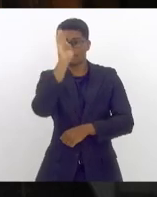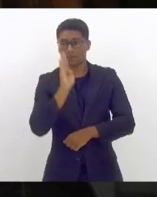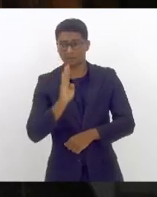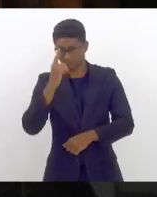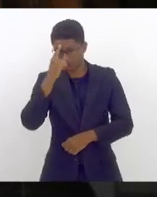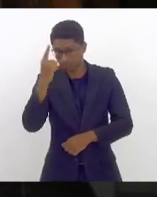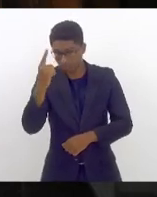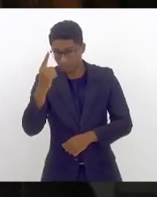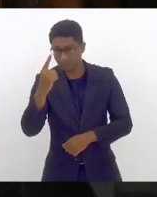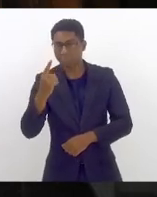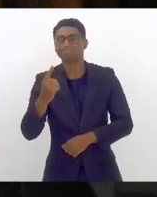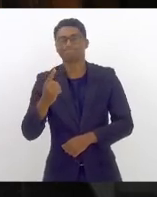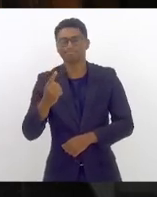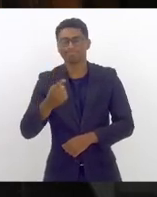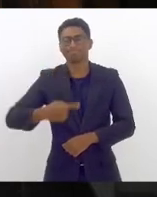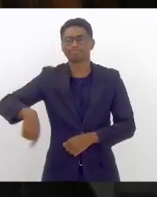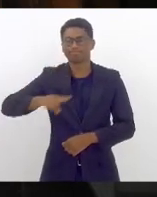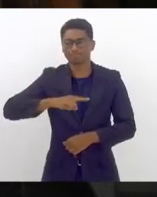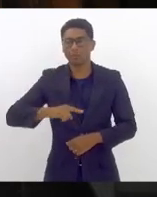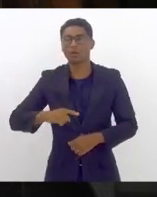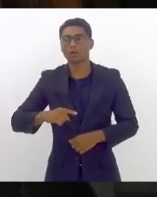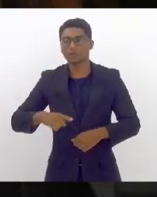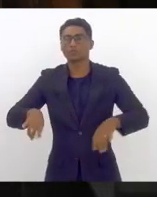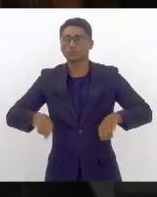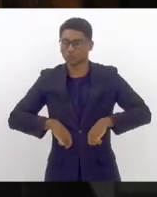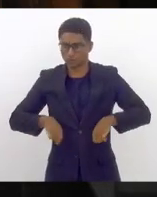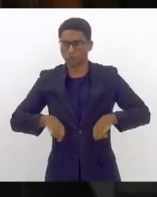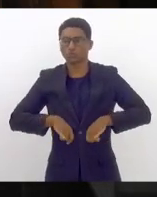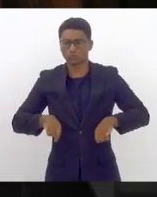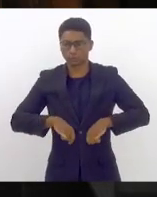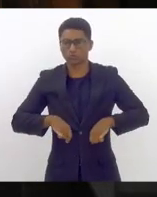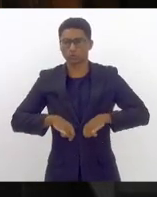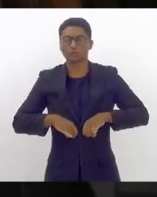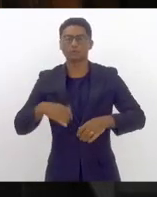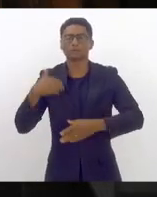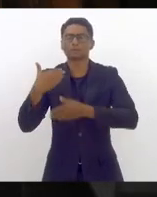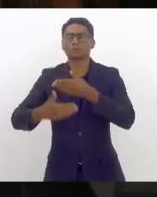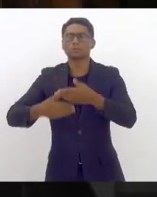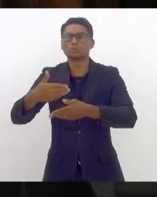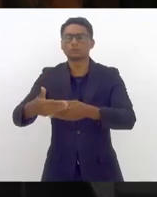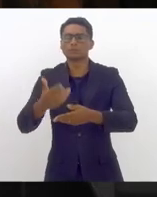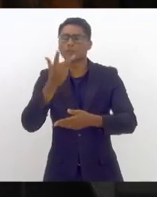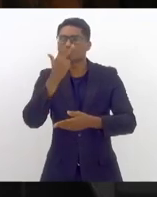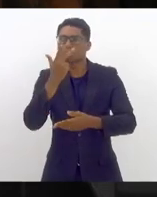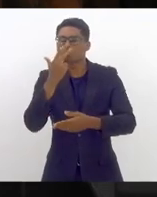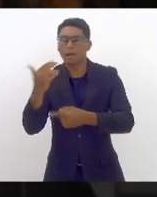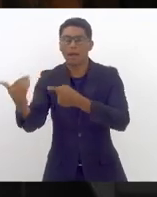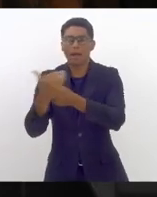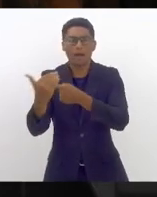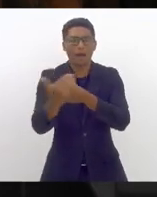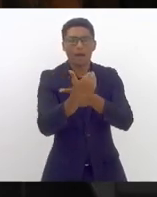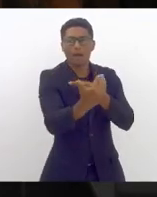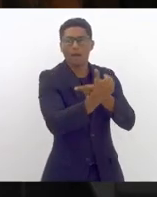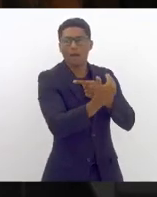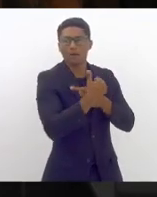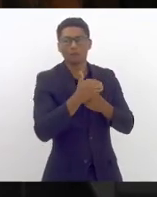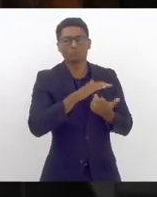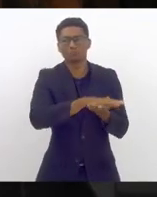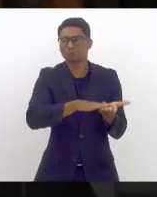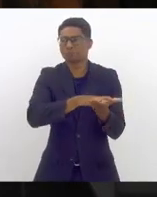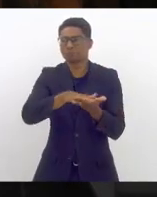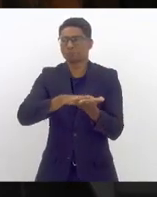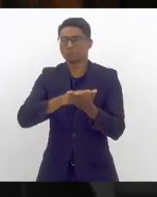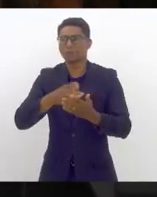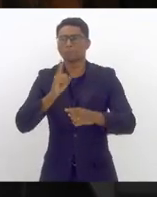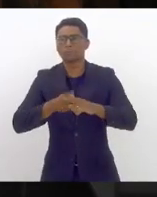sofremos os ônus e não tivemos nada em contrapartida desse processo histórico quando o Rio de